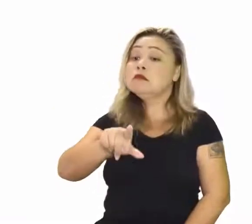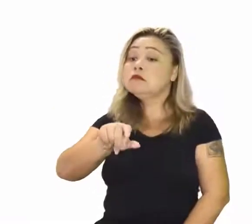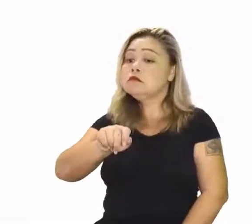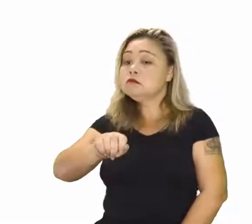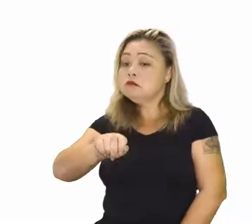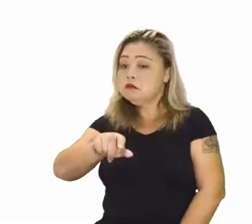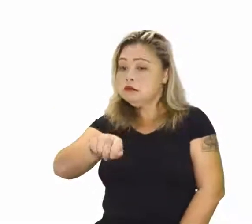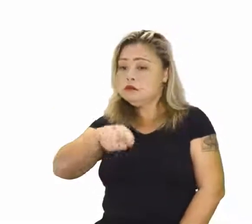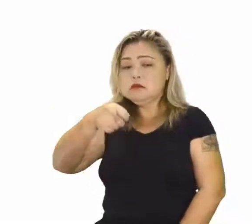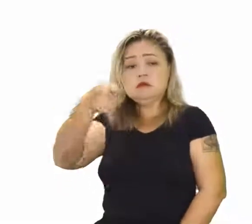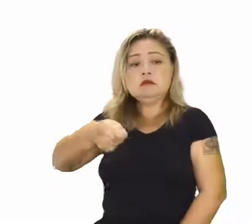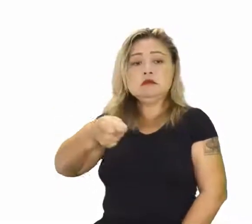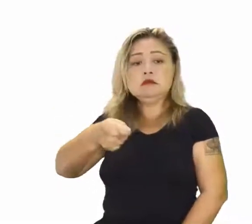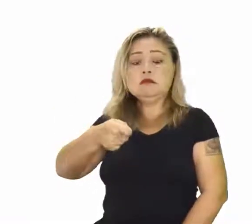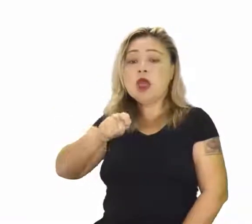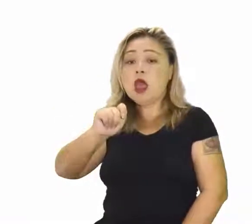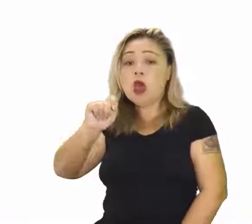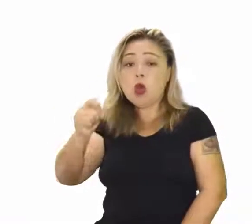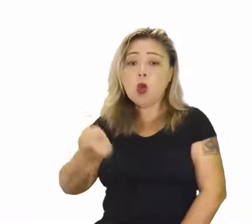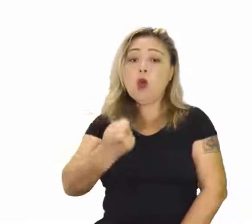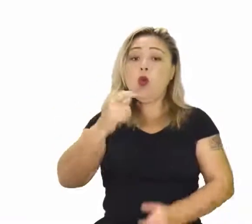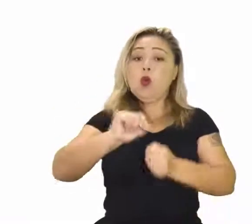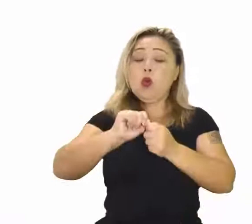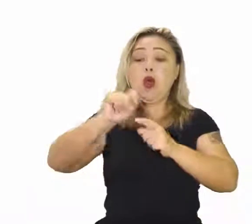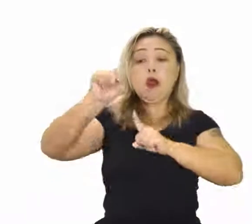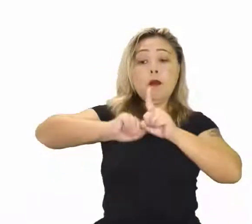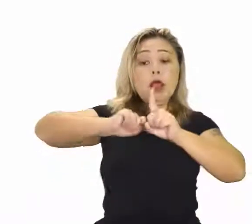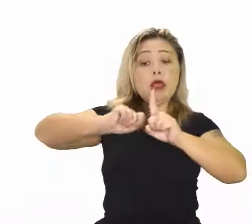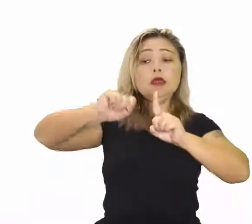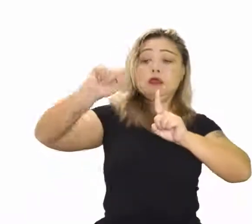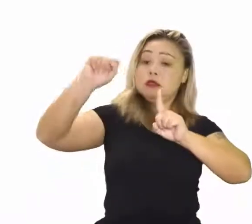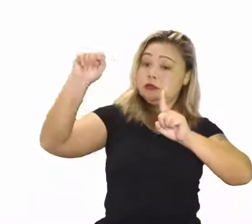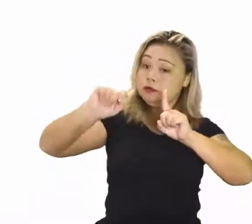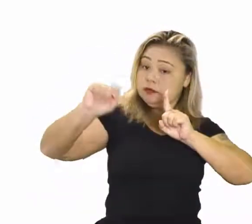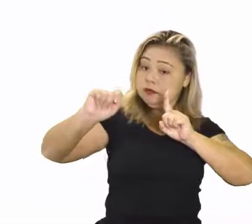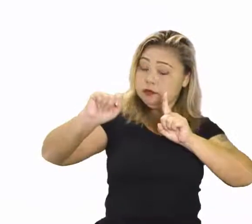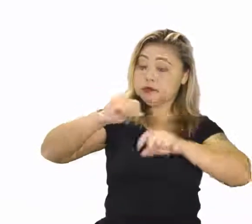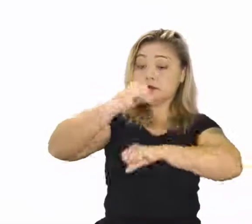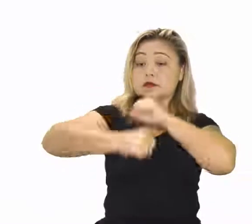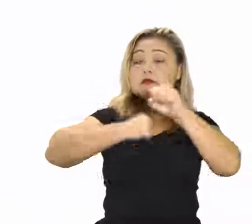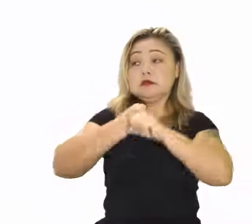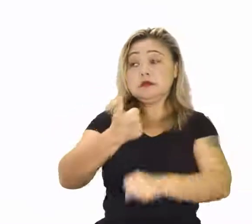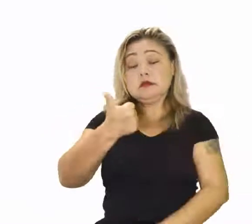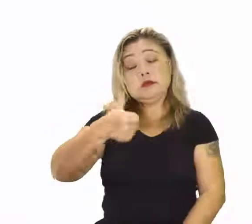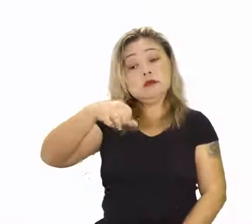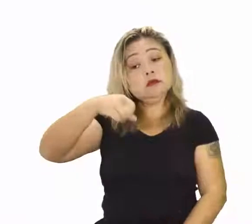decidiram deferir o golpe definitivo em agosto de 1945.